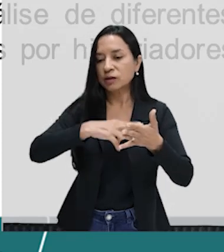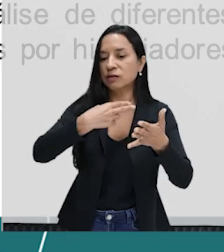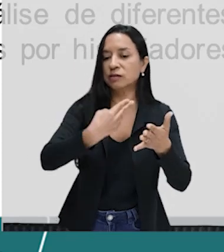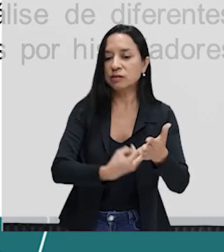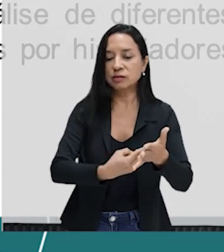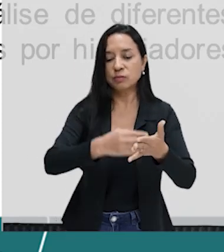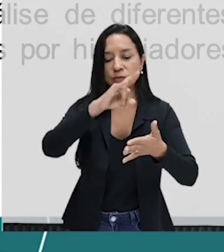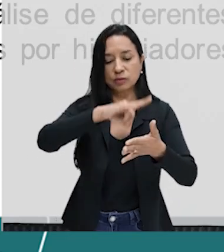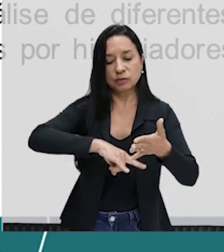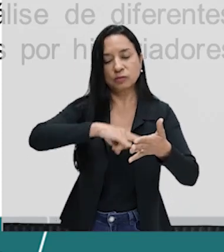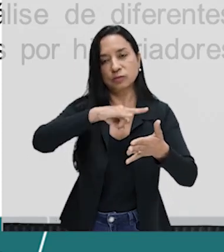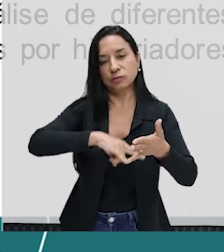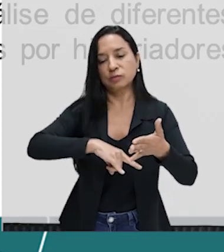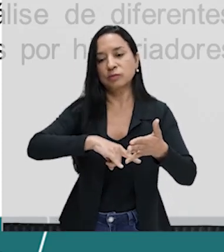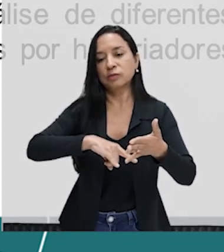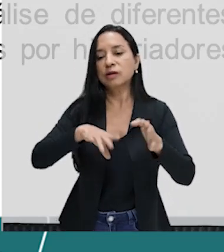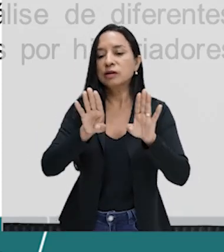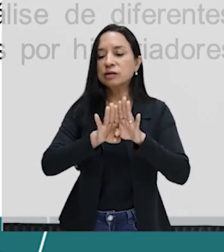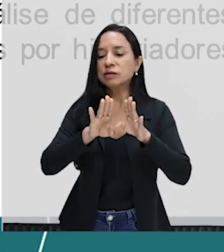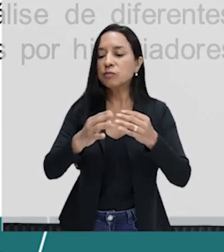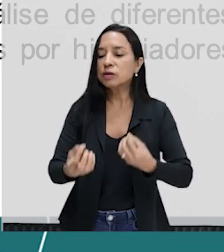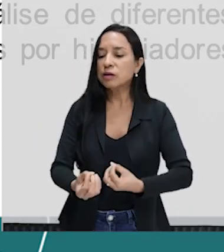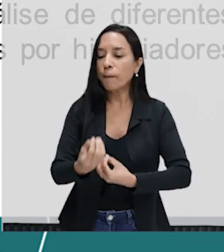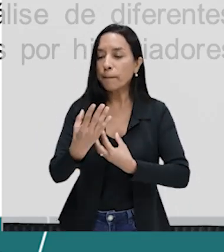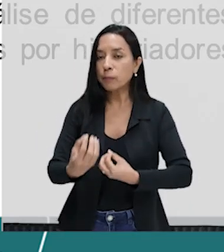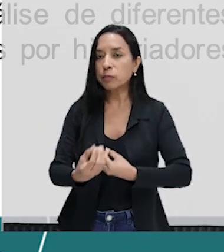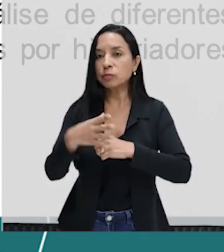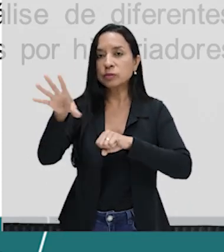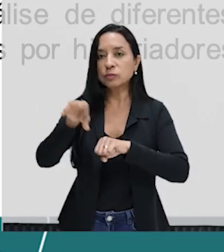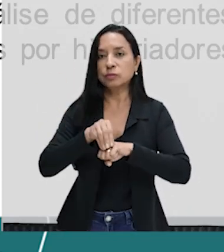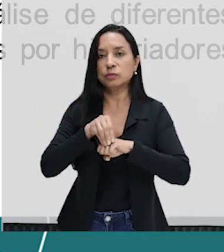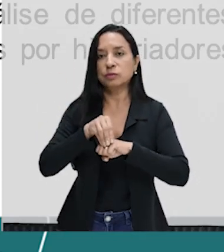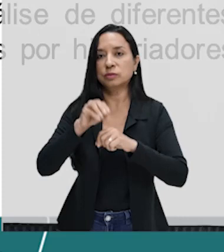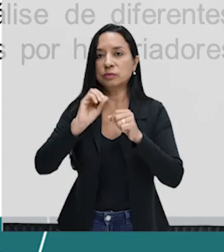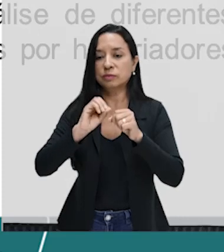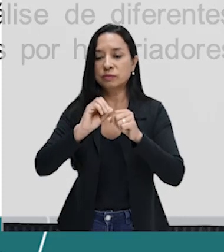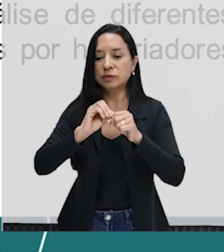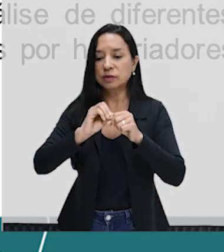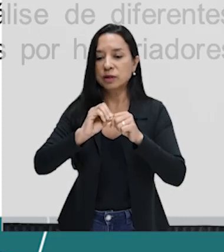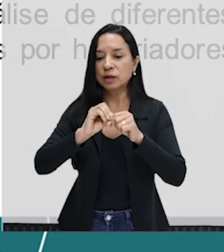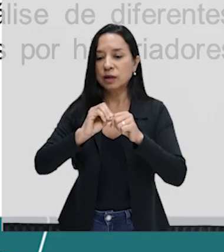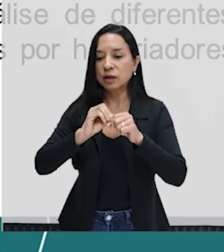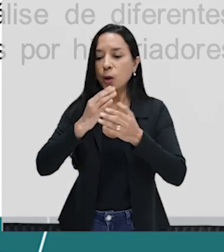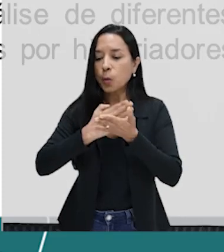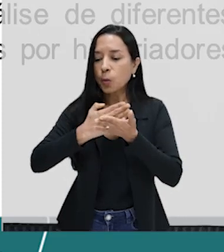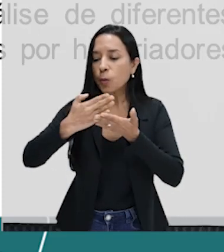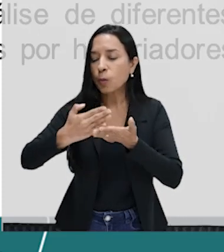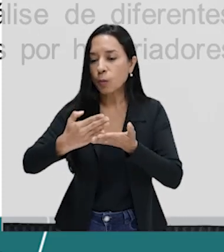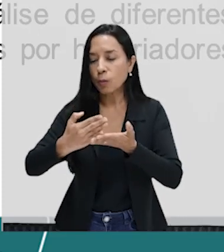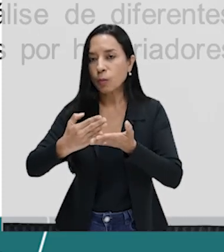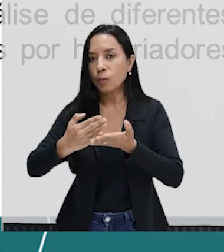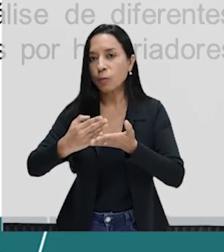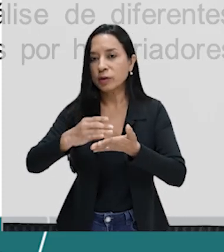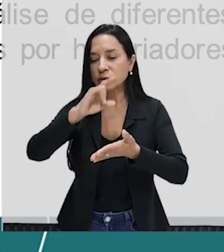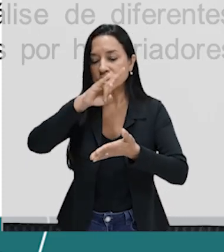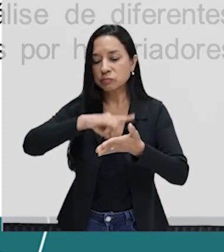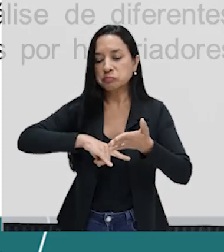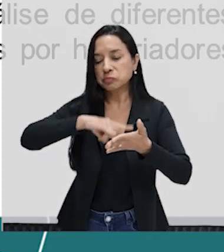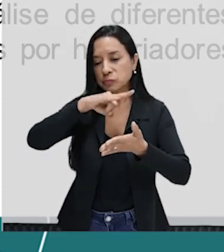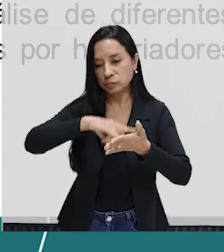da produção do conhecimento que vai se elaborar a partir dessas fontes documentais. A